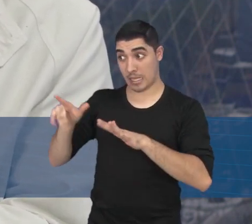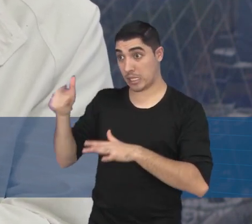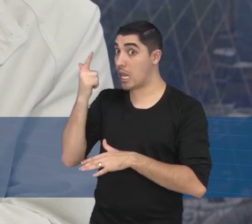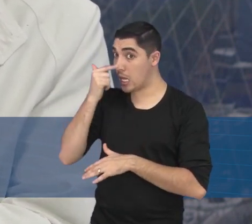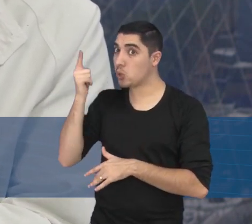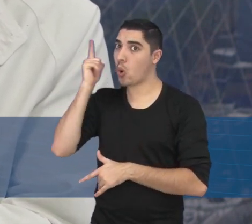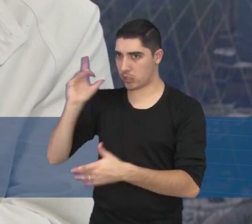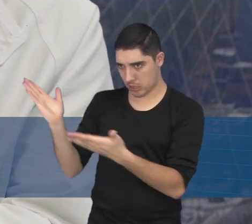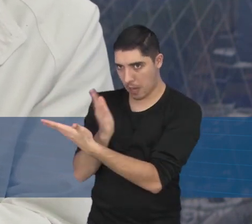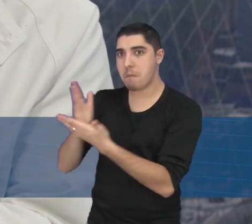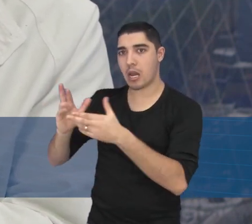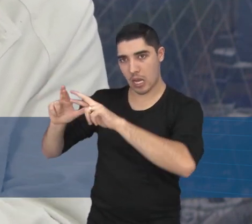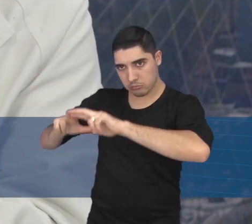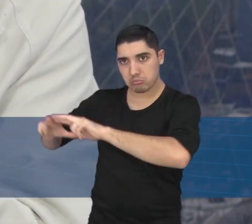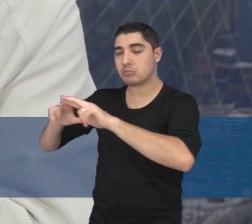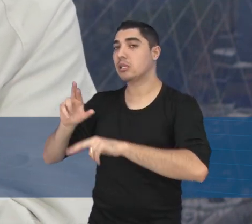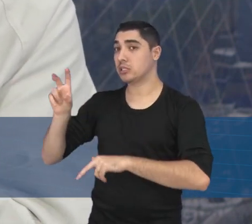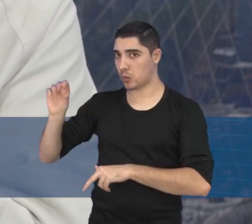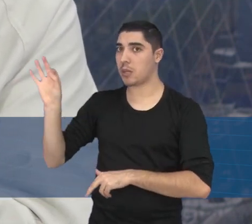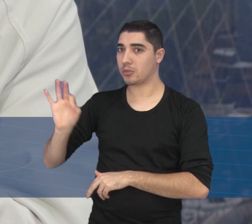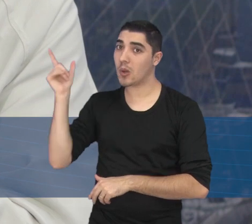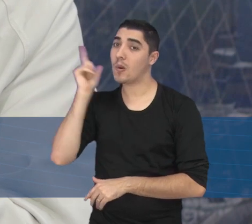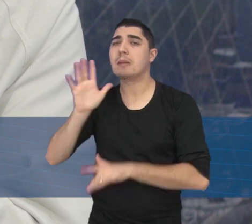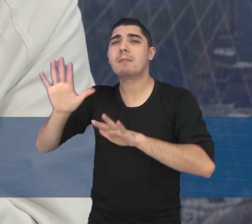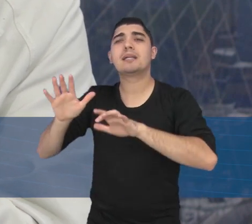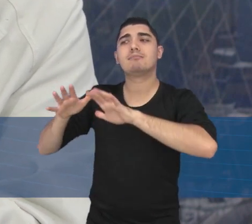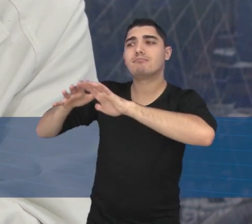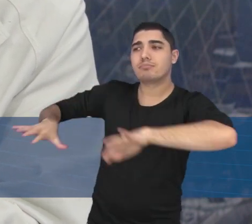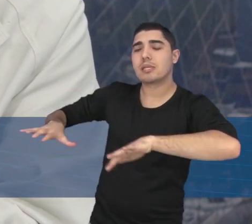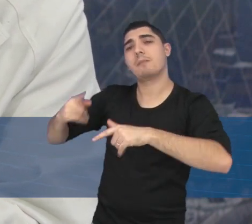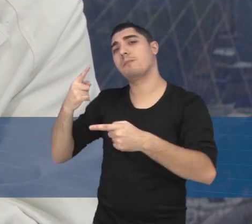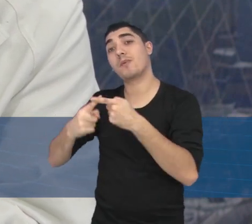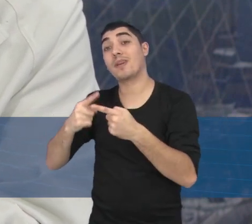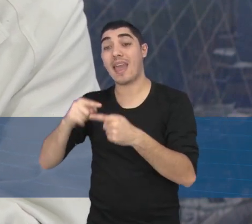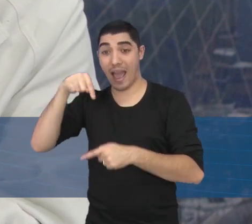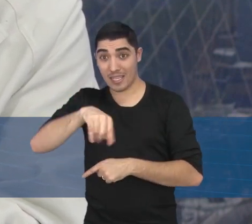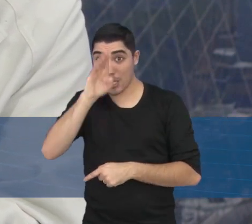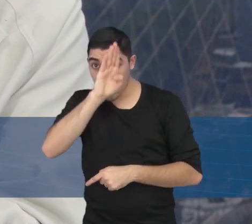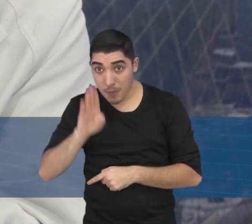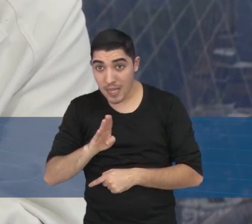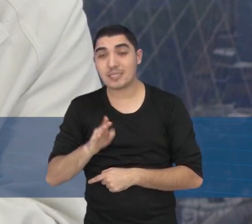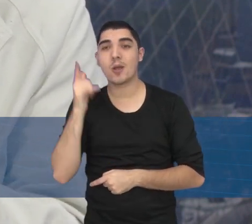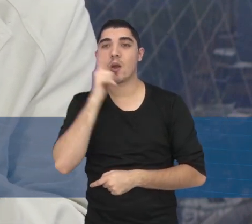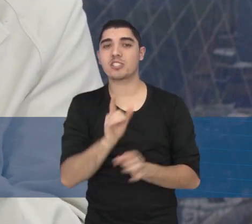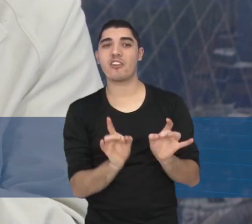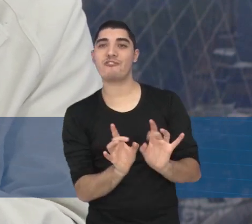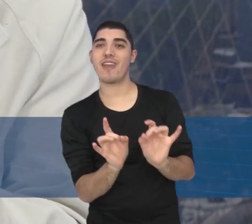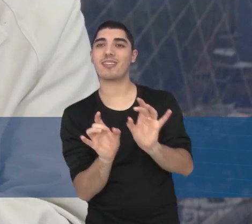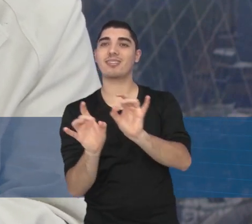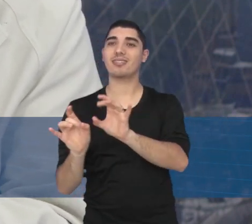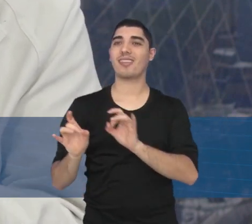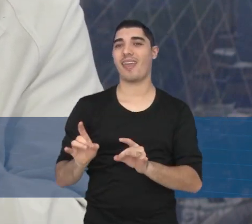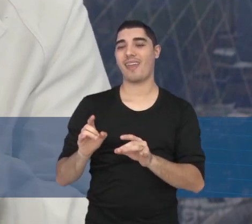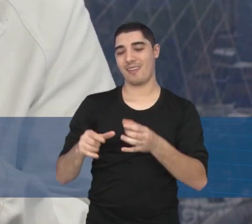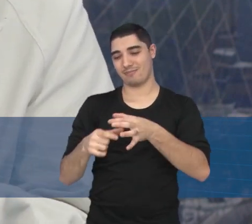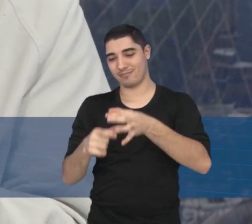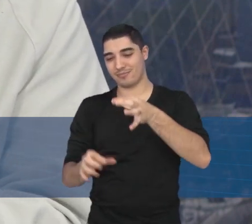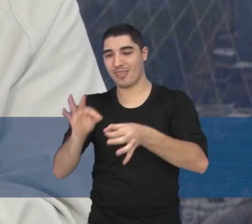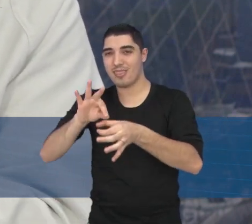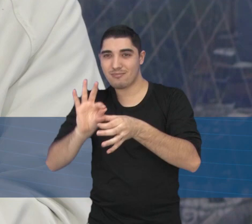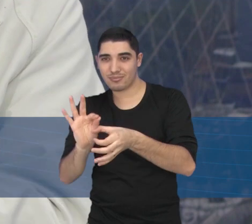fazer com que o alumínio seja muito bem reciclado, porque ele tem um valor financeiro bom e todo mundo corre, né?